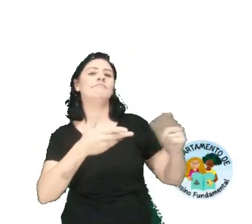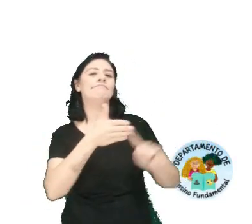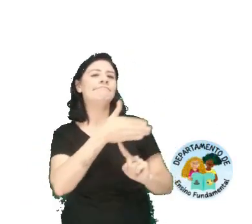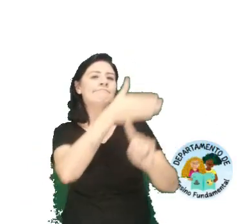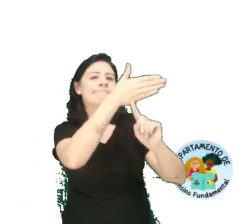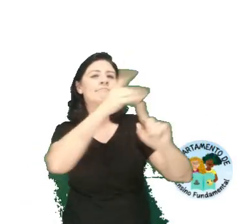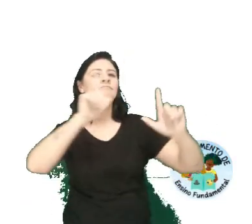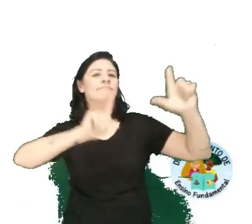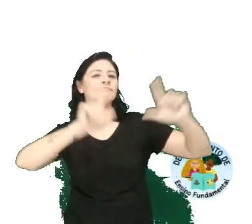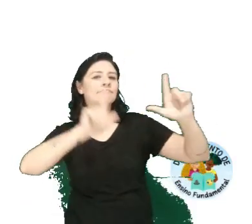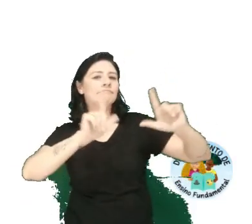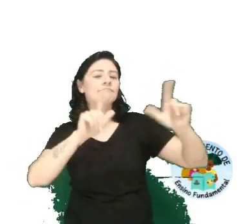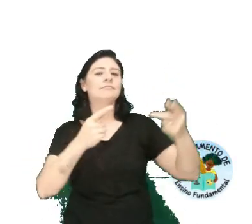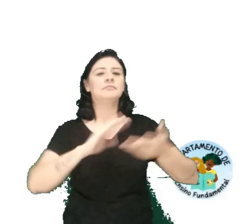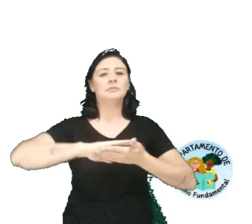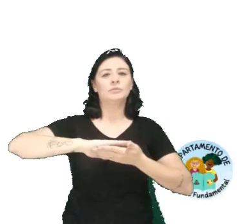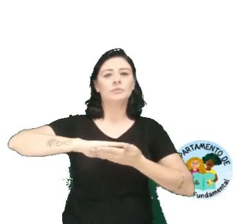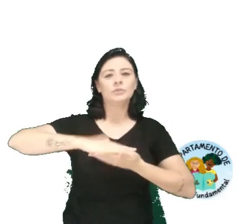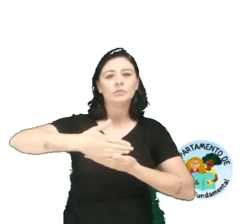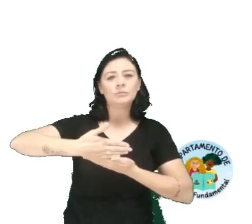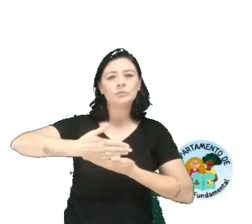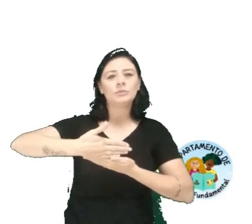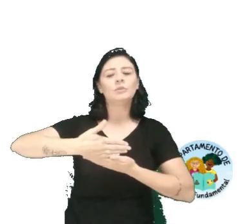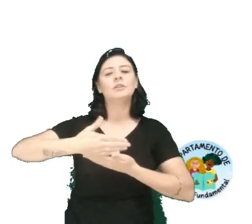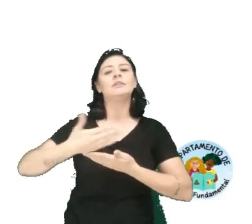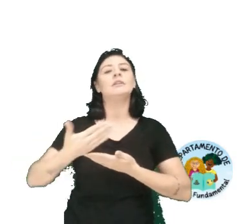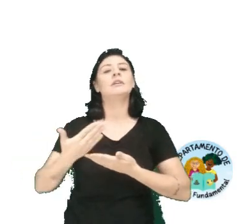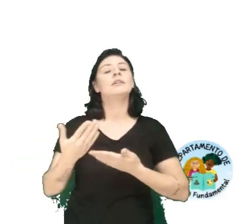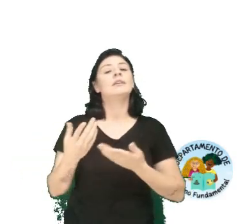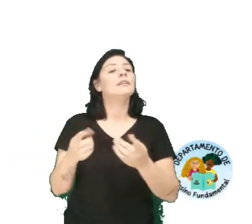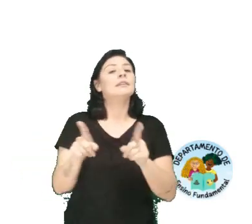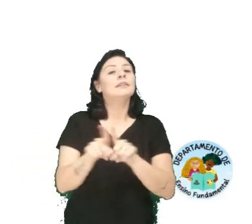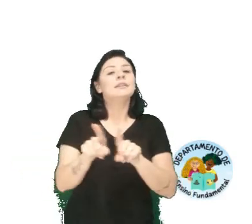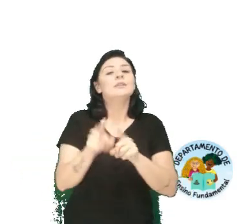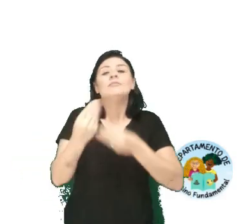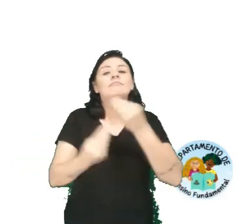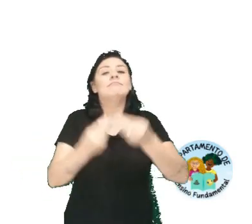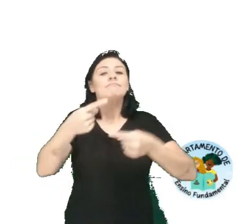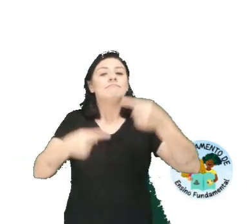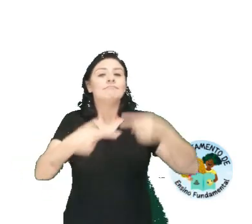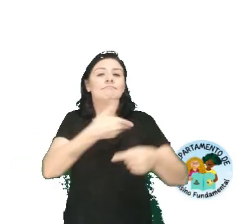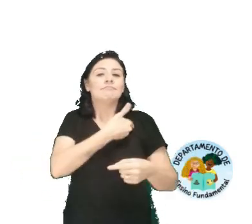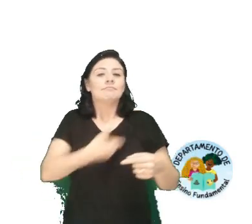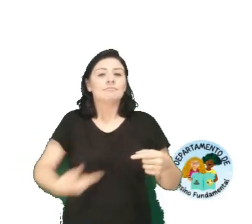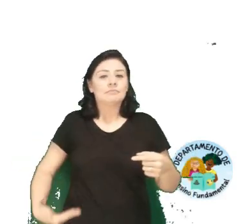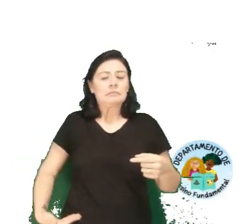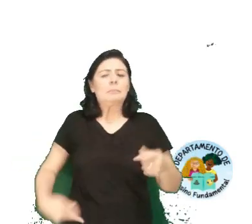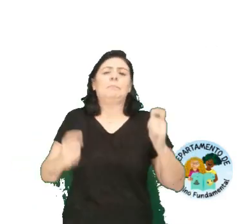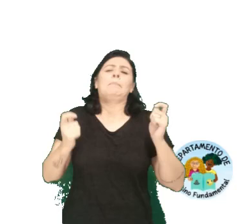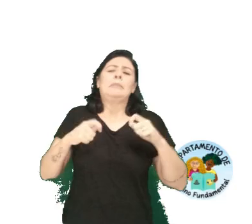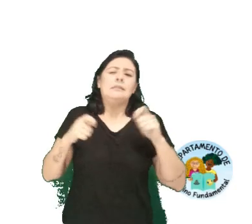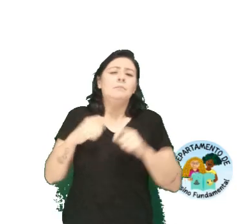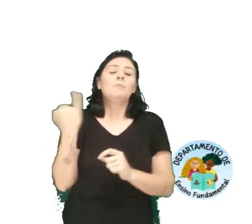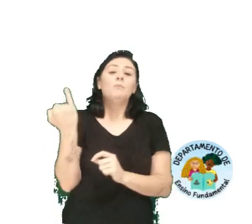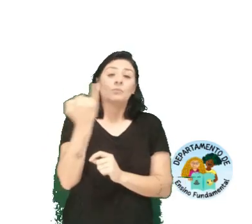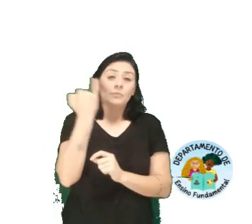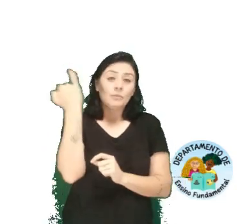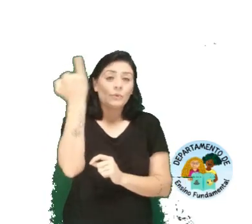como televisão, os notebooks, e como as políticas públicas são essenciais nesse momento para